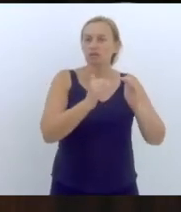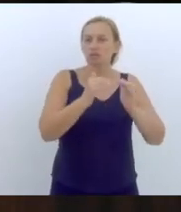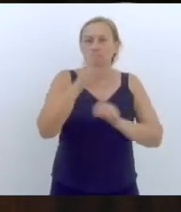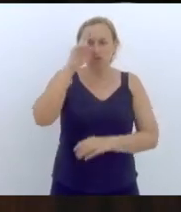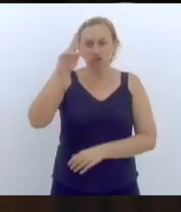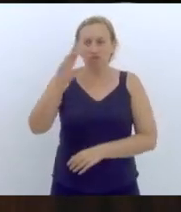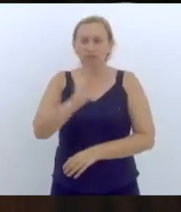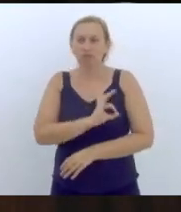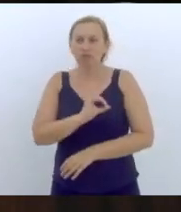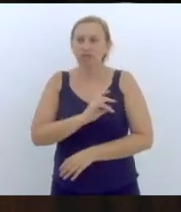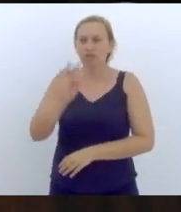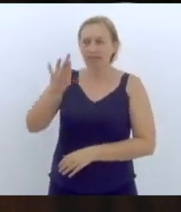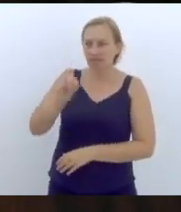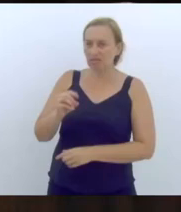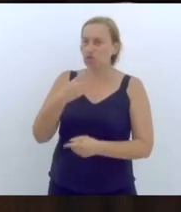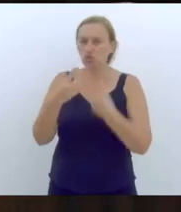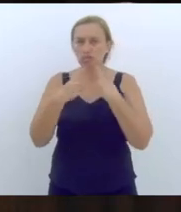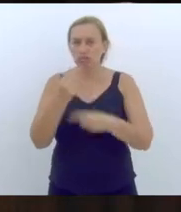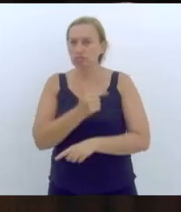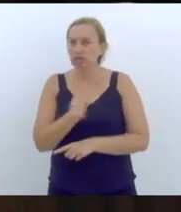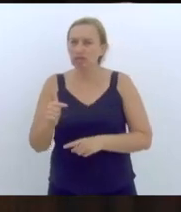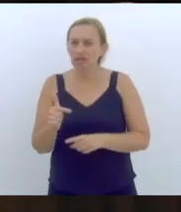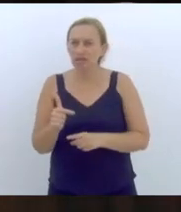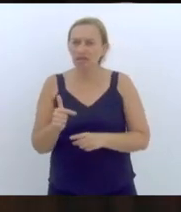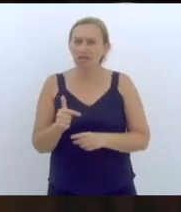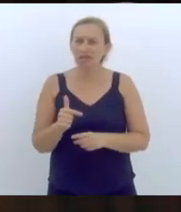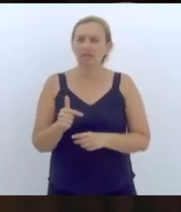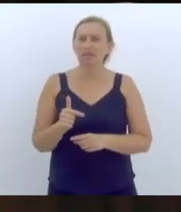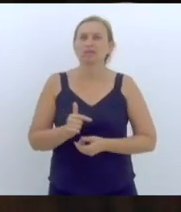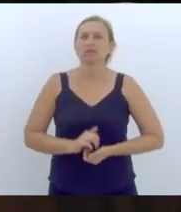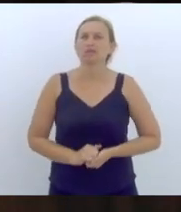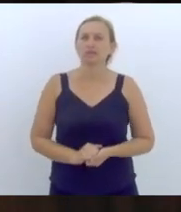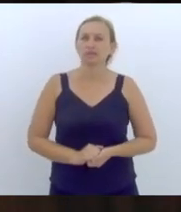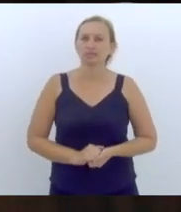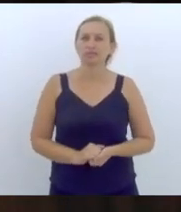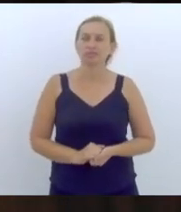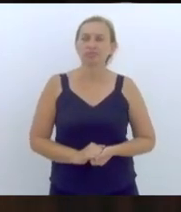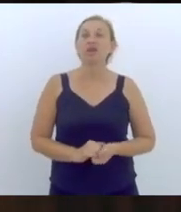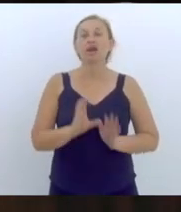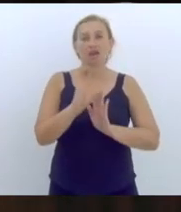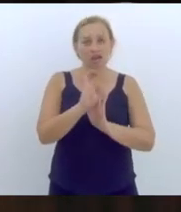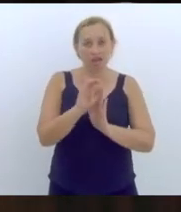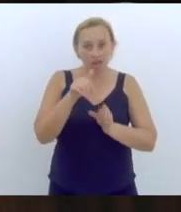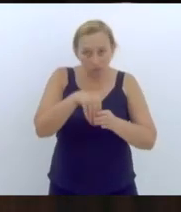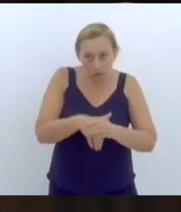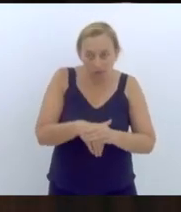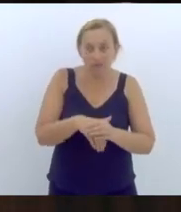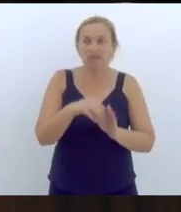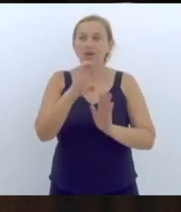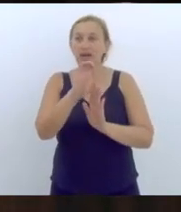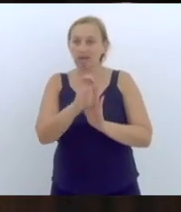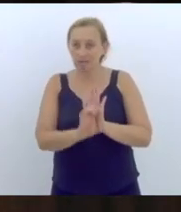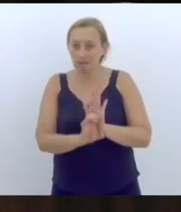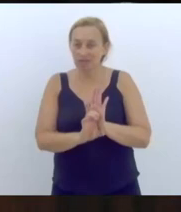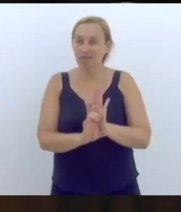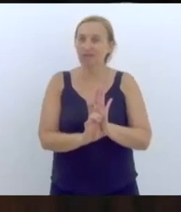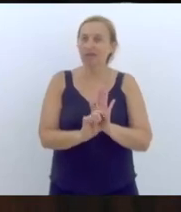em discussão. Não havendo quem queira discutir. Em votação, a emenda